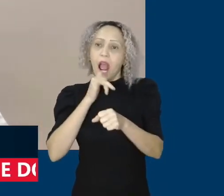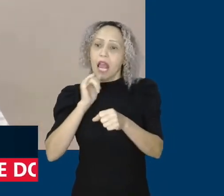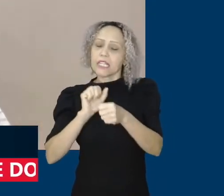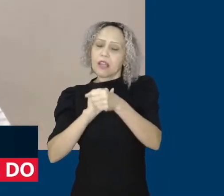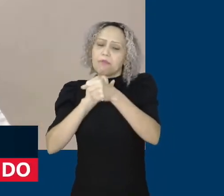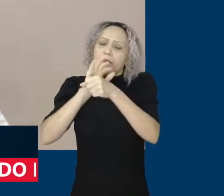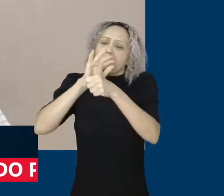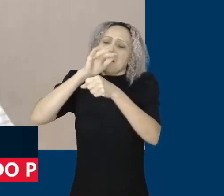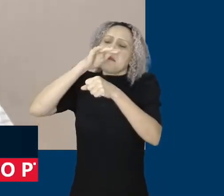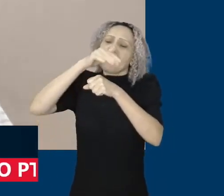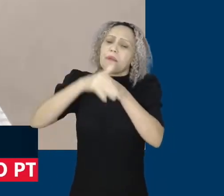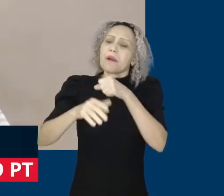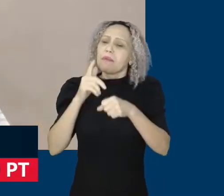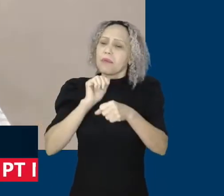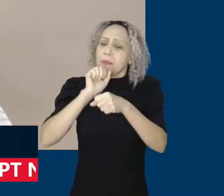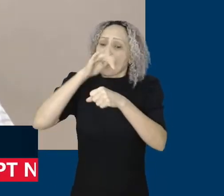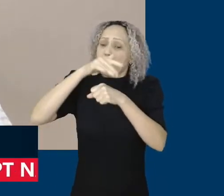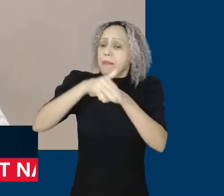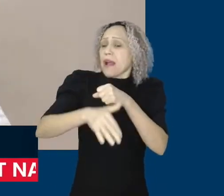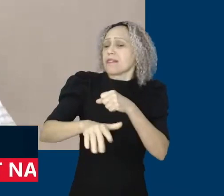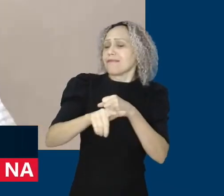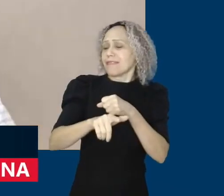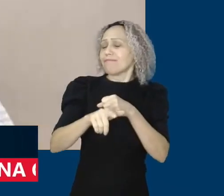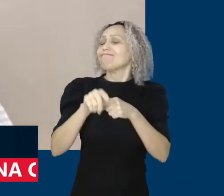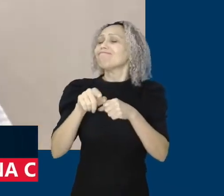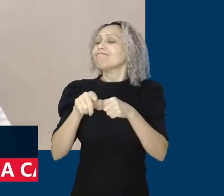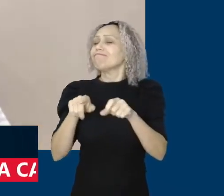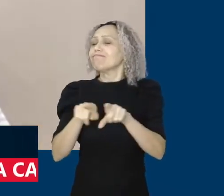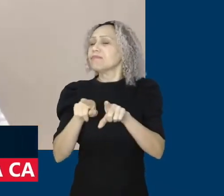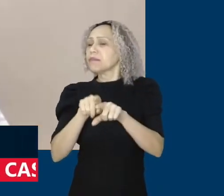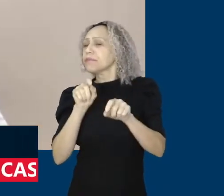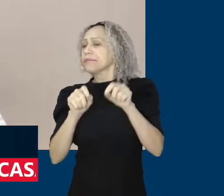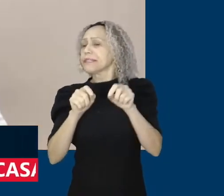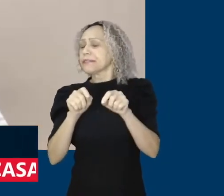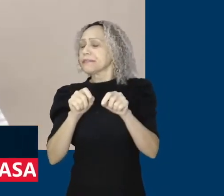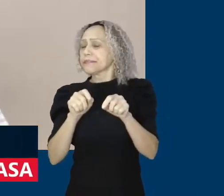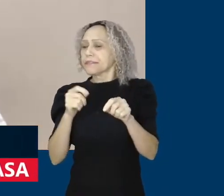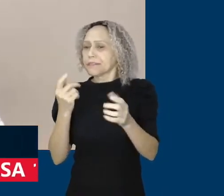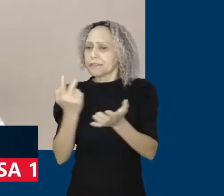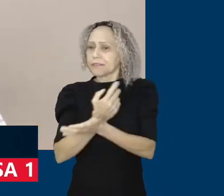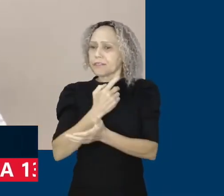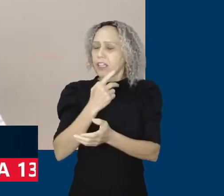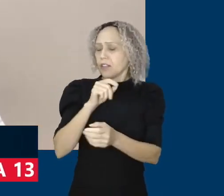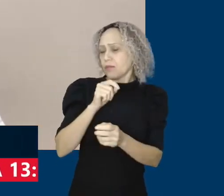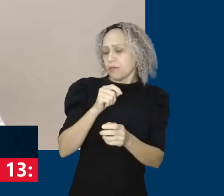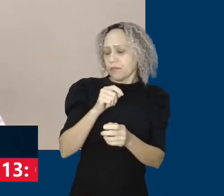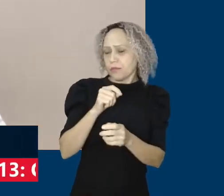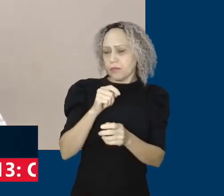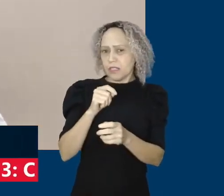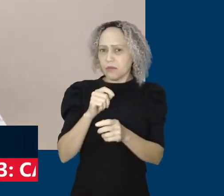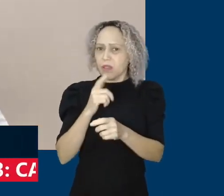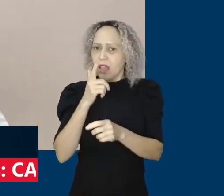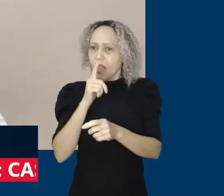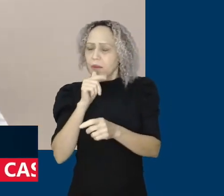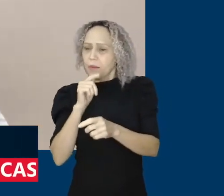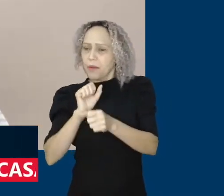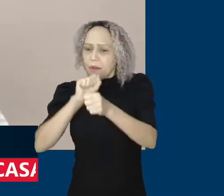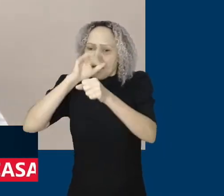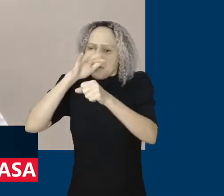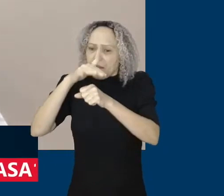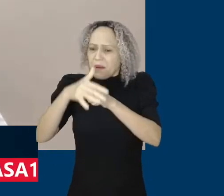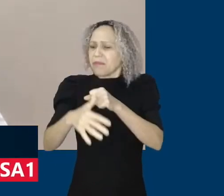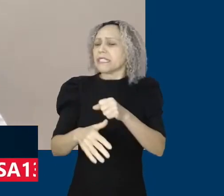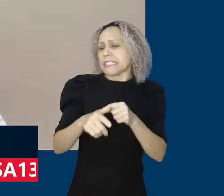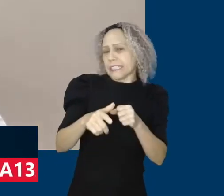feita pelas águas. Também, a despeito dos impactos, digamos assim, colaterais que as barragens têm, mas é uma energia